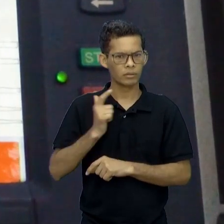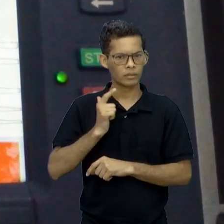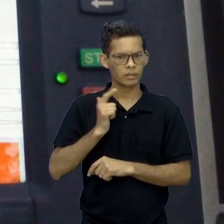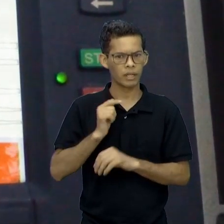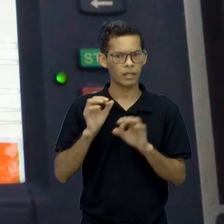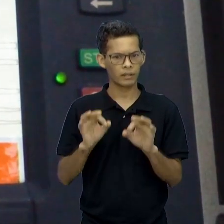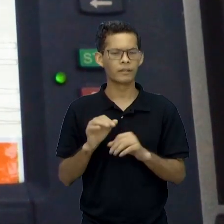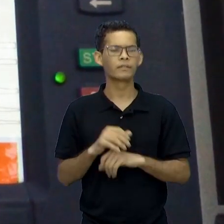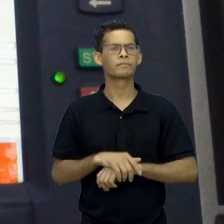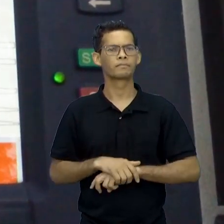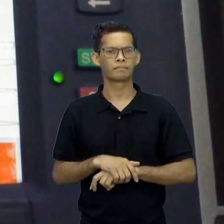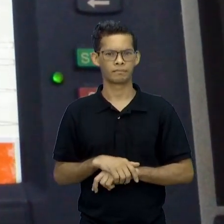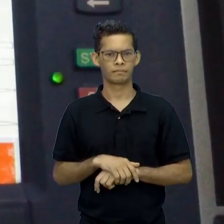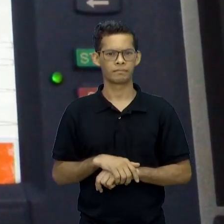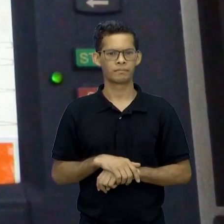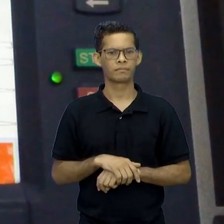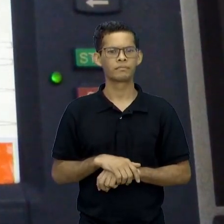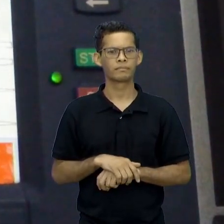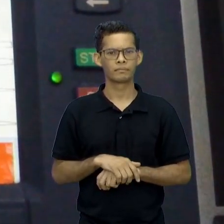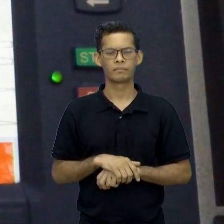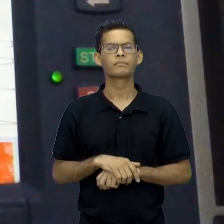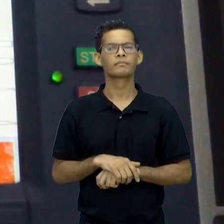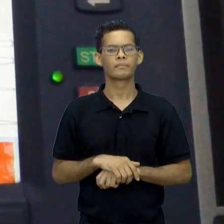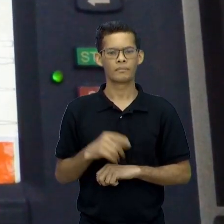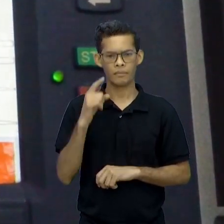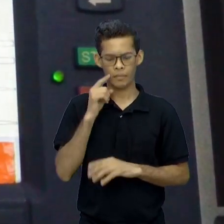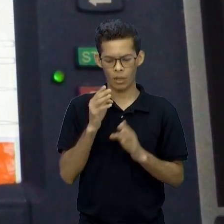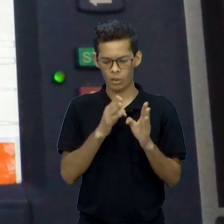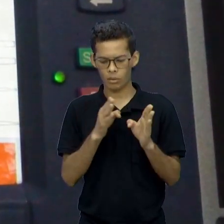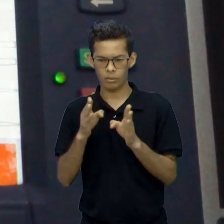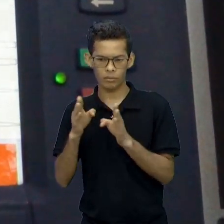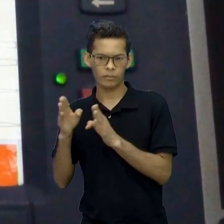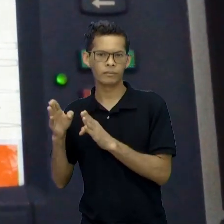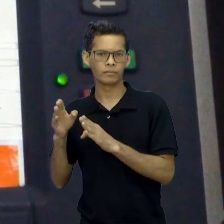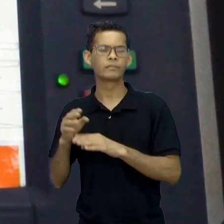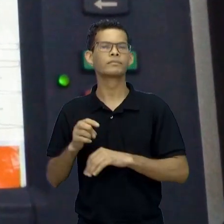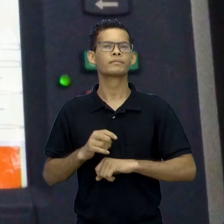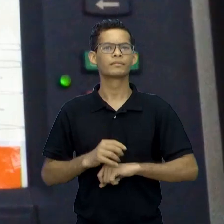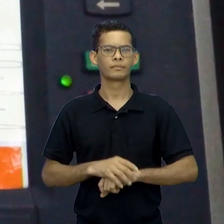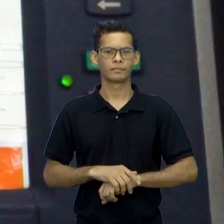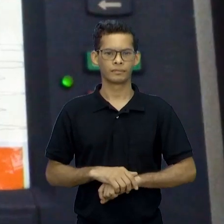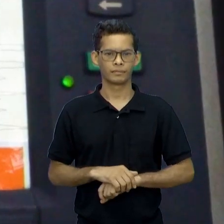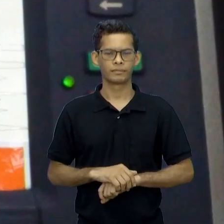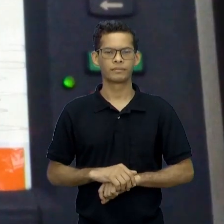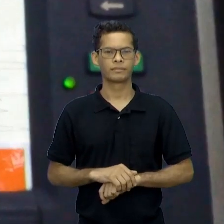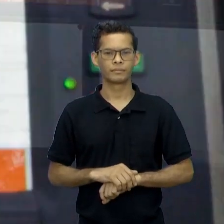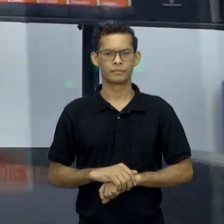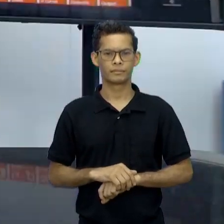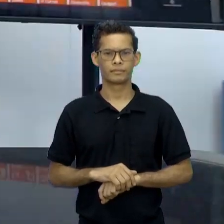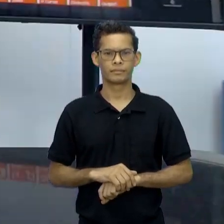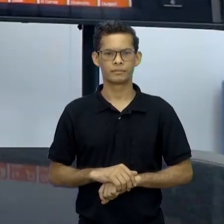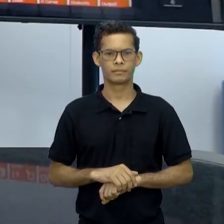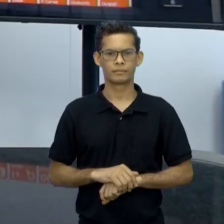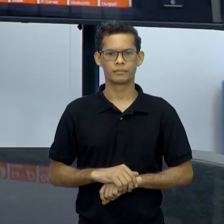Agora repare que a primeira anomalia tem uma cara, a segunda anomalia uma outra cara, e a terceira anomalia aparece...